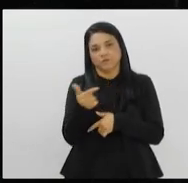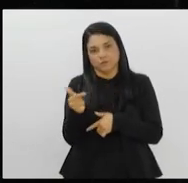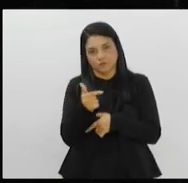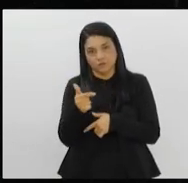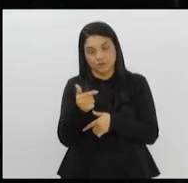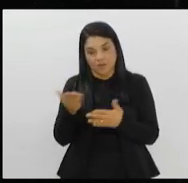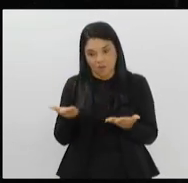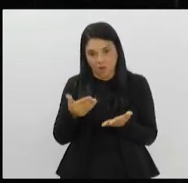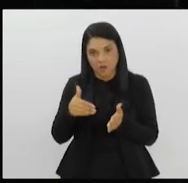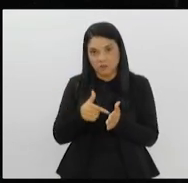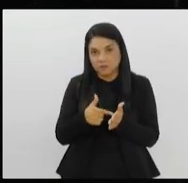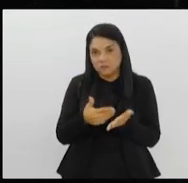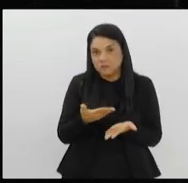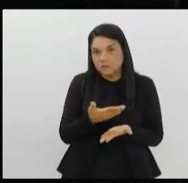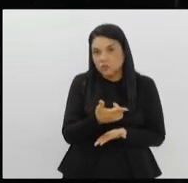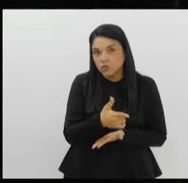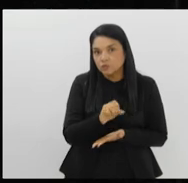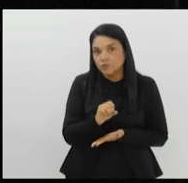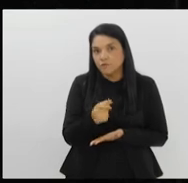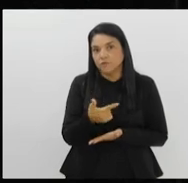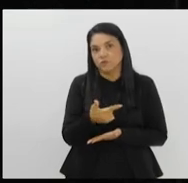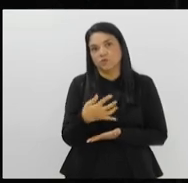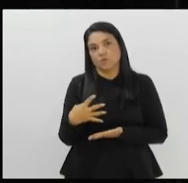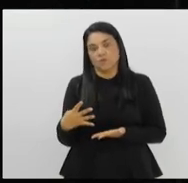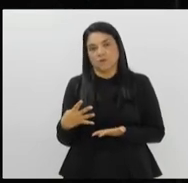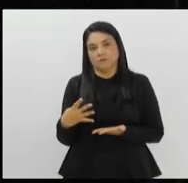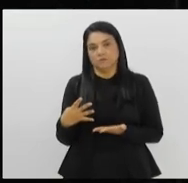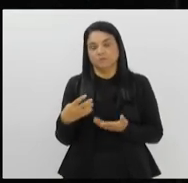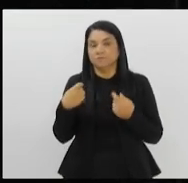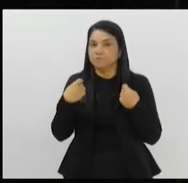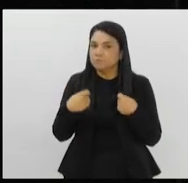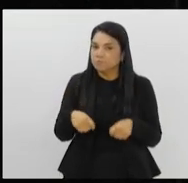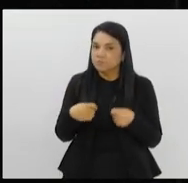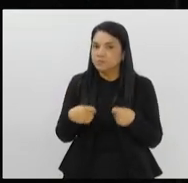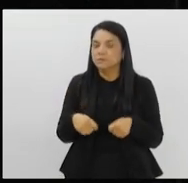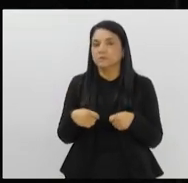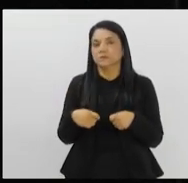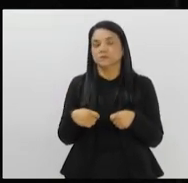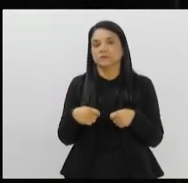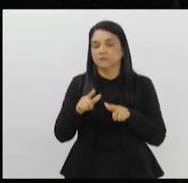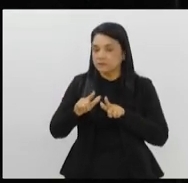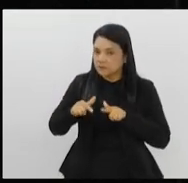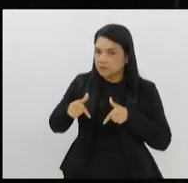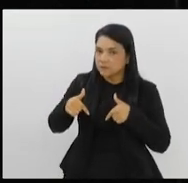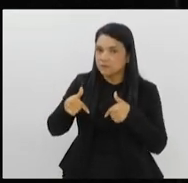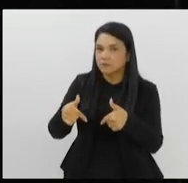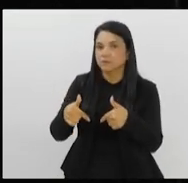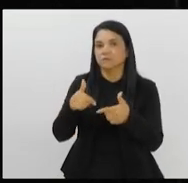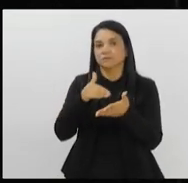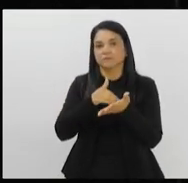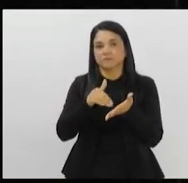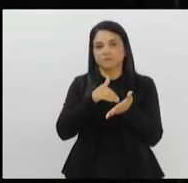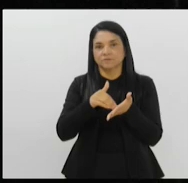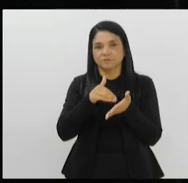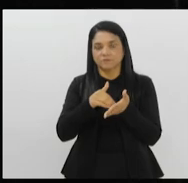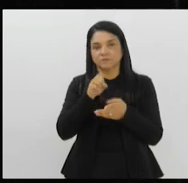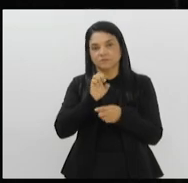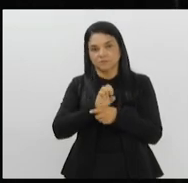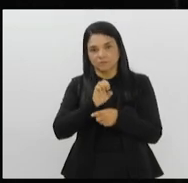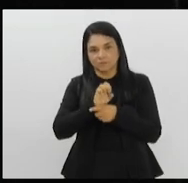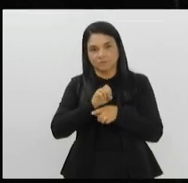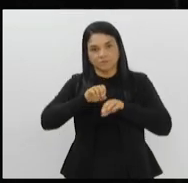em 2024. Né? E depende também da atuação da Secretaria de Estado